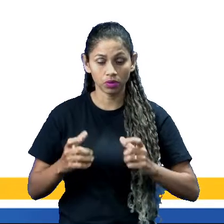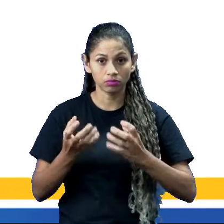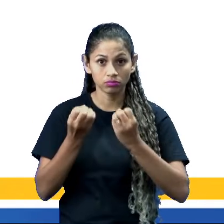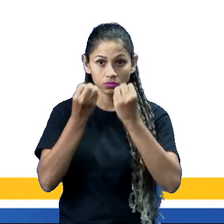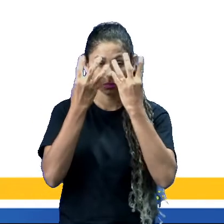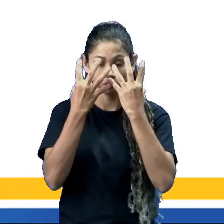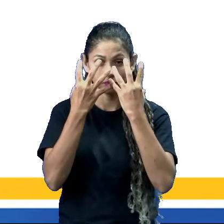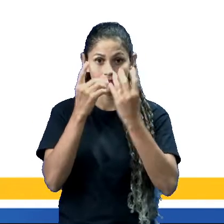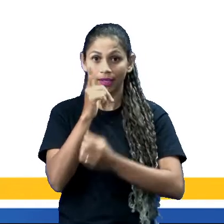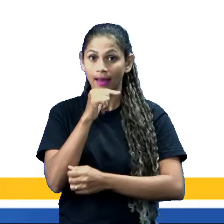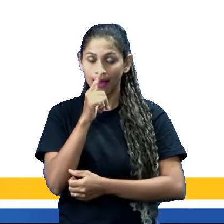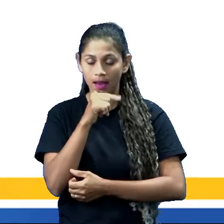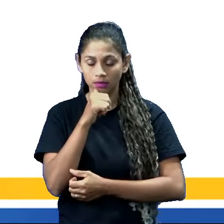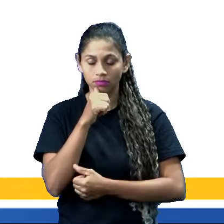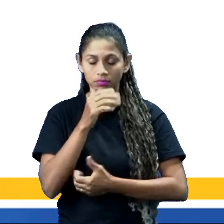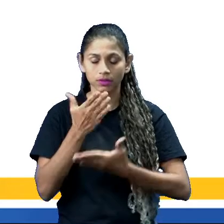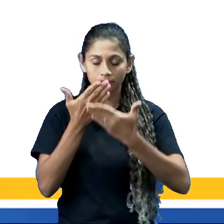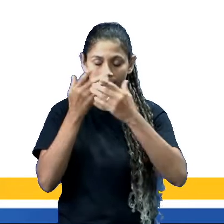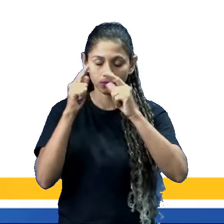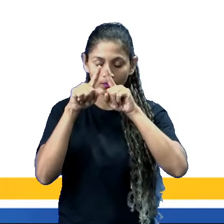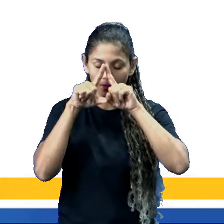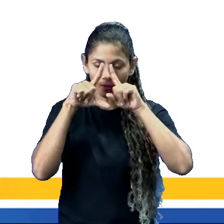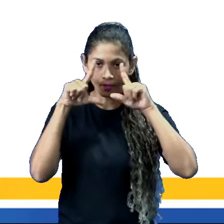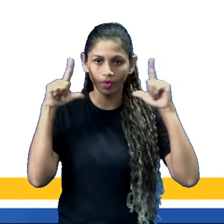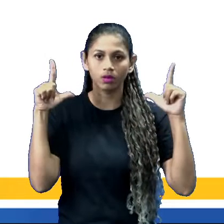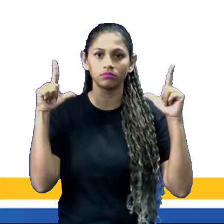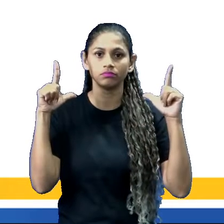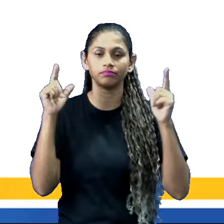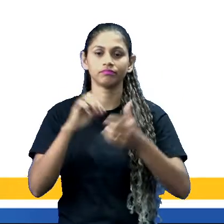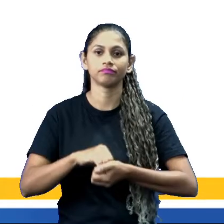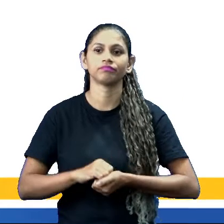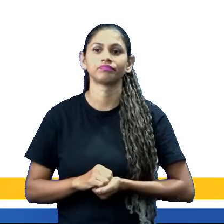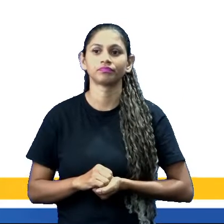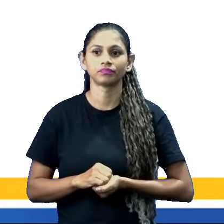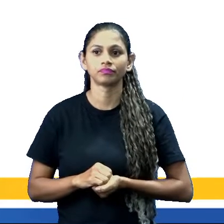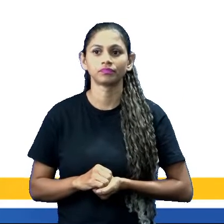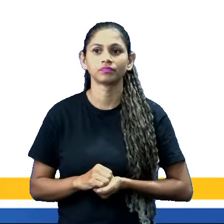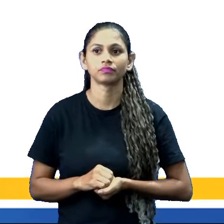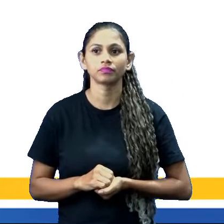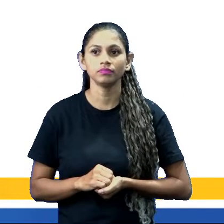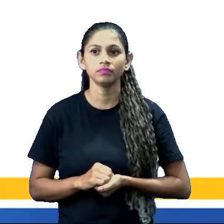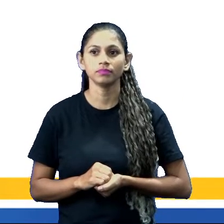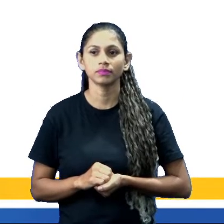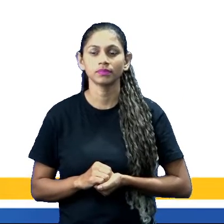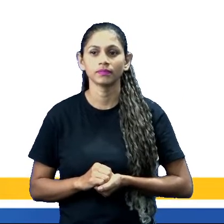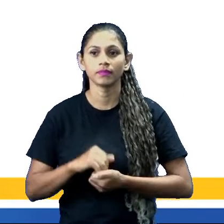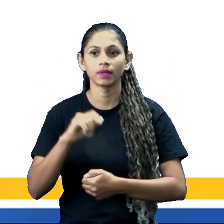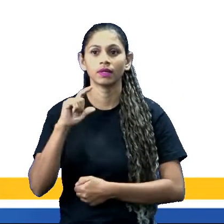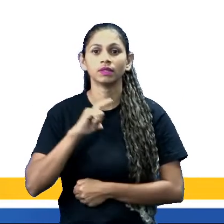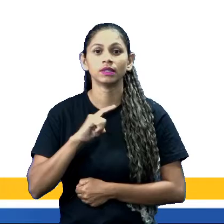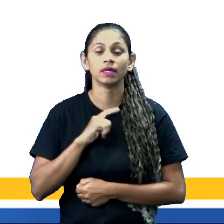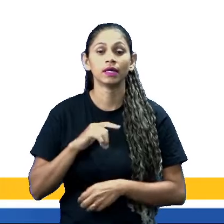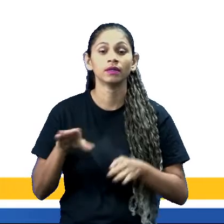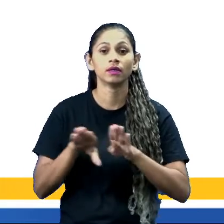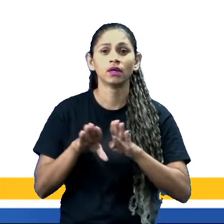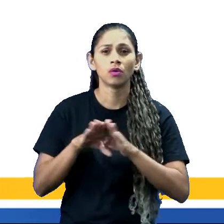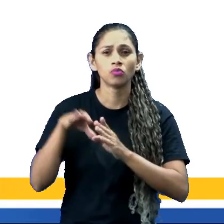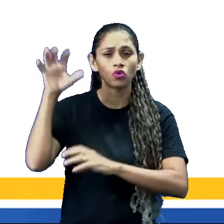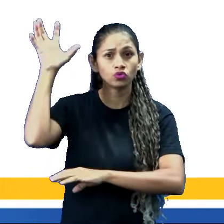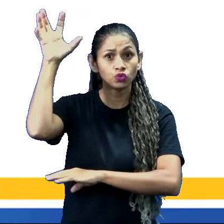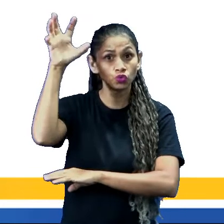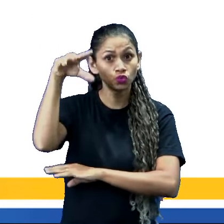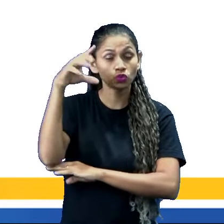para evitar qualquer tipo de danos. Então a gente tem os lava-óleos. Aí a gente também tem o chuveiro